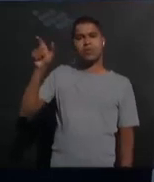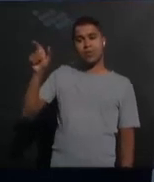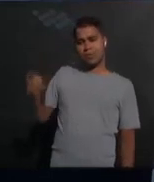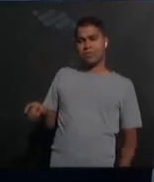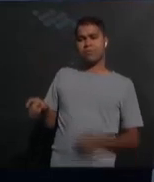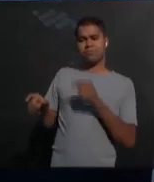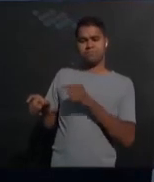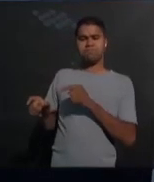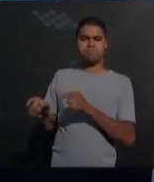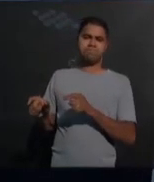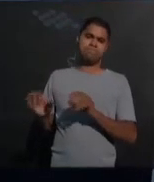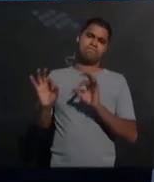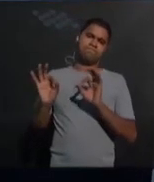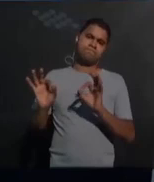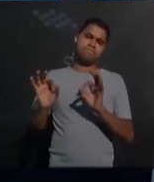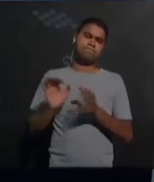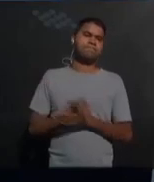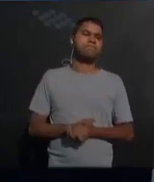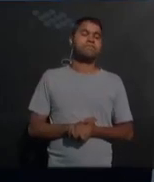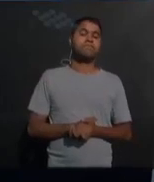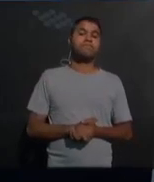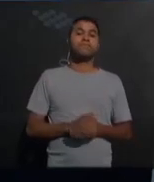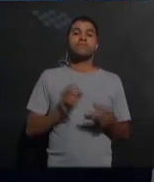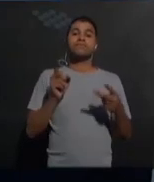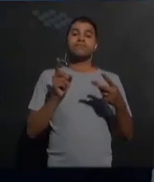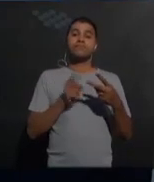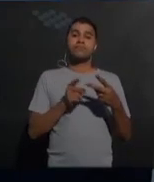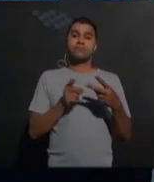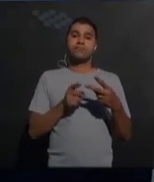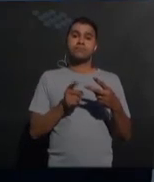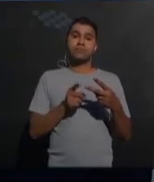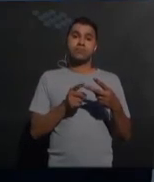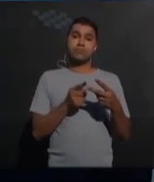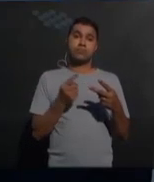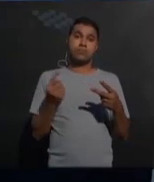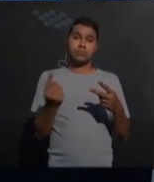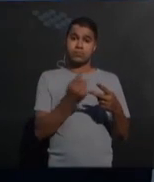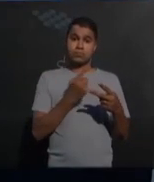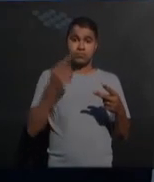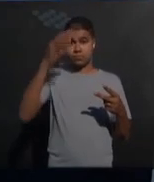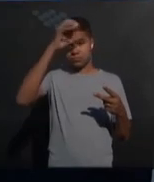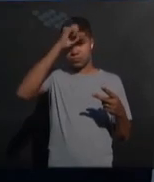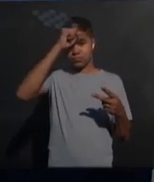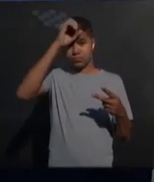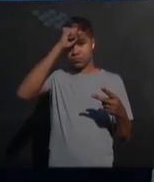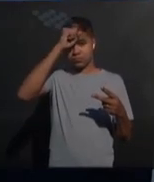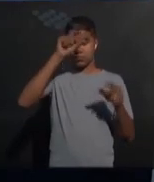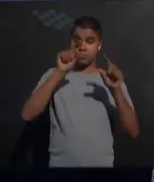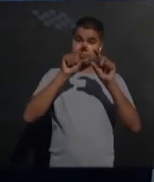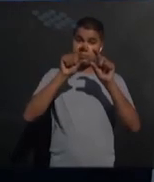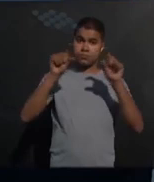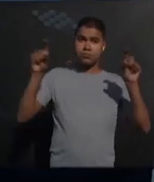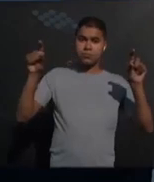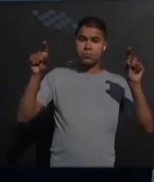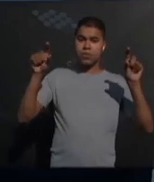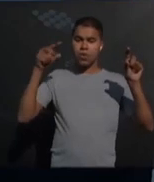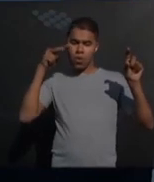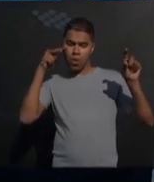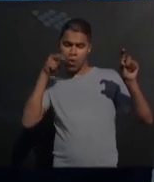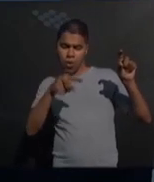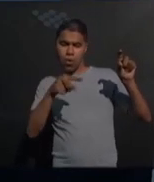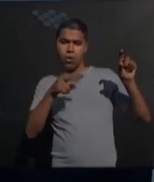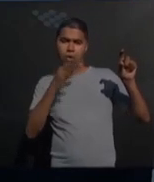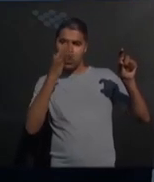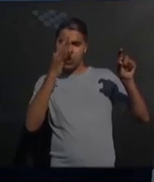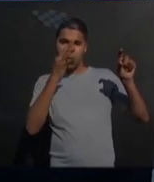porque ela é demais a segunda coisa que nós já aprendemos com a frase olhar os lírios do campo